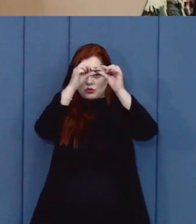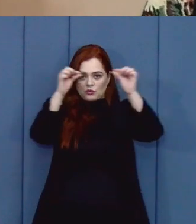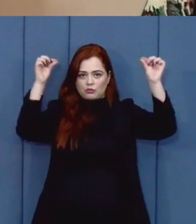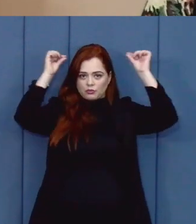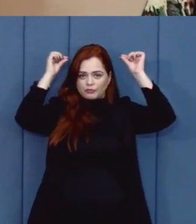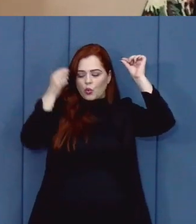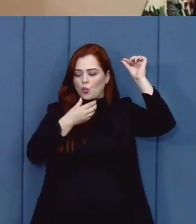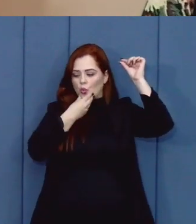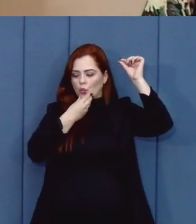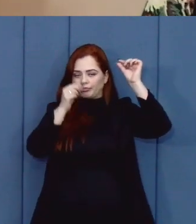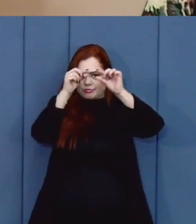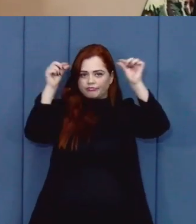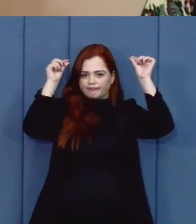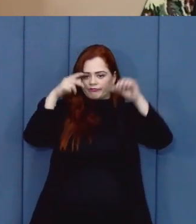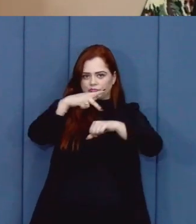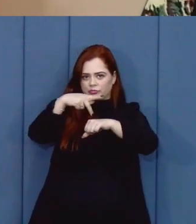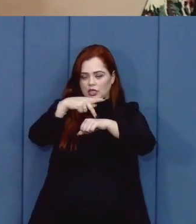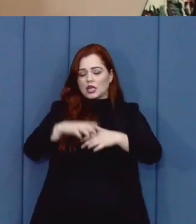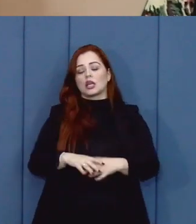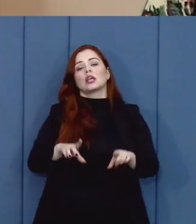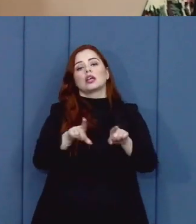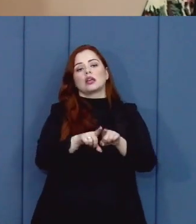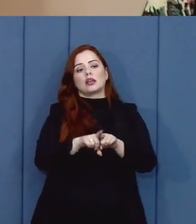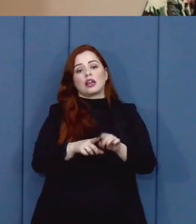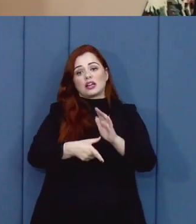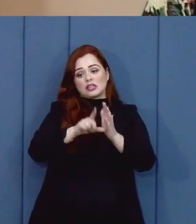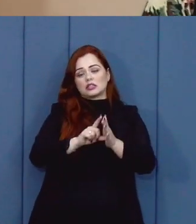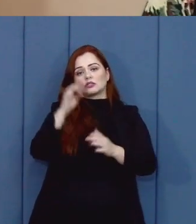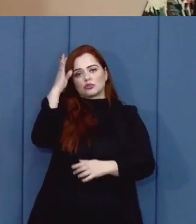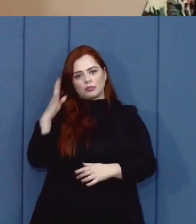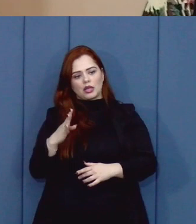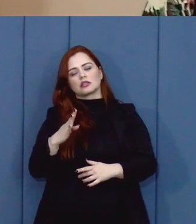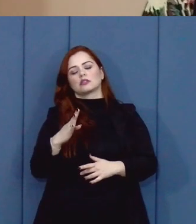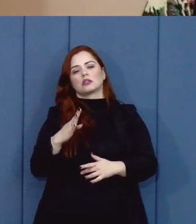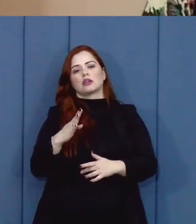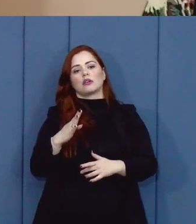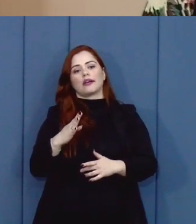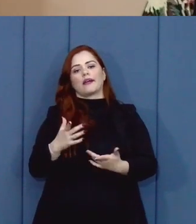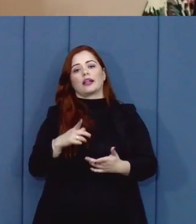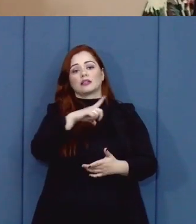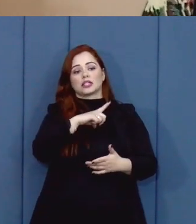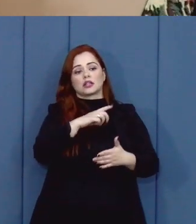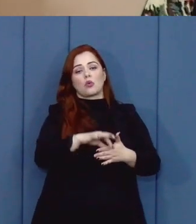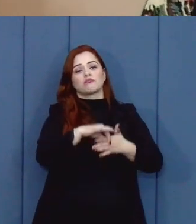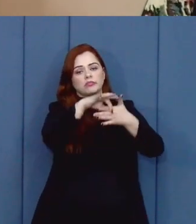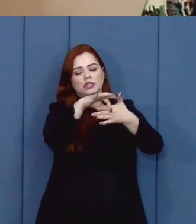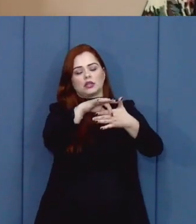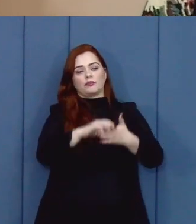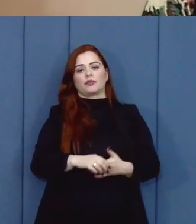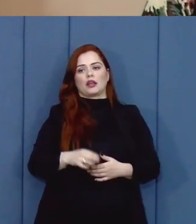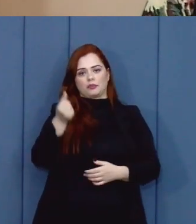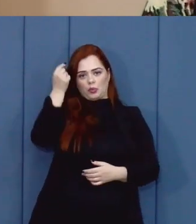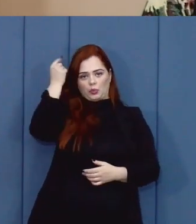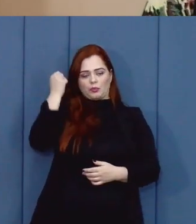foi presidente da Comissão do Códex Alimentários, antes do Brasil ter exercido a presidência do Códex Alimentares, muito tempo atrás,